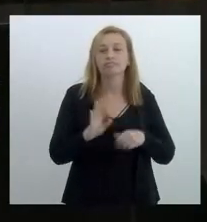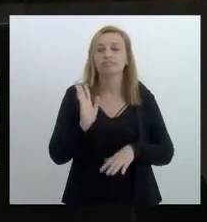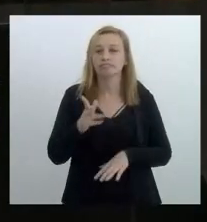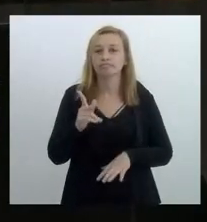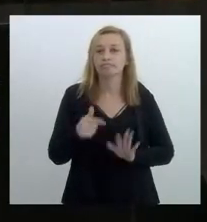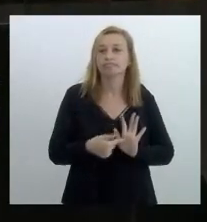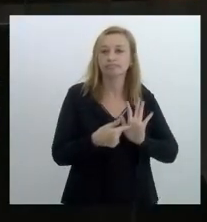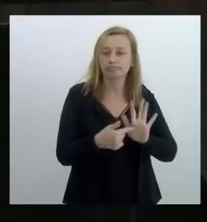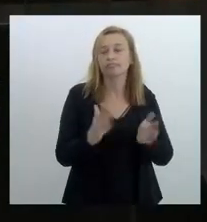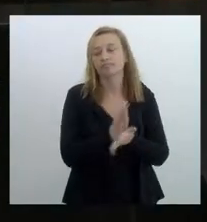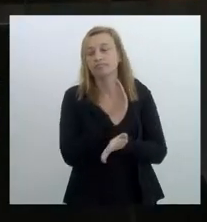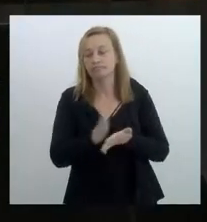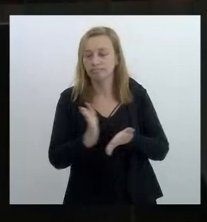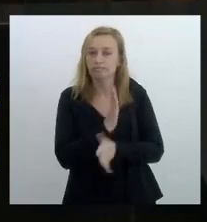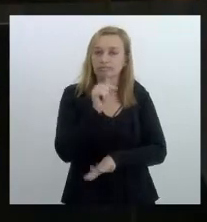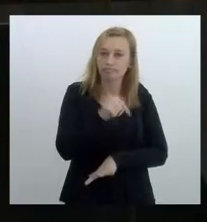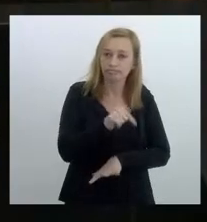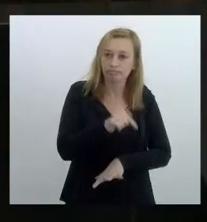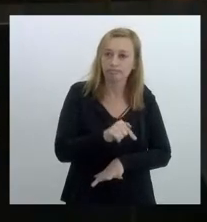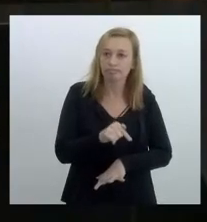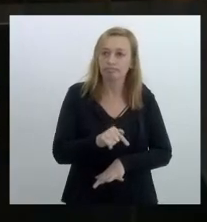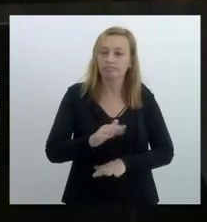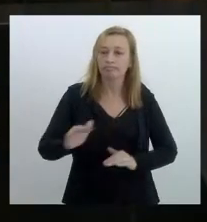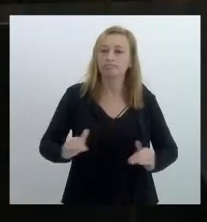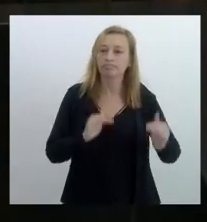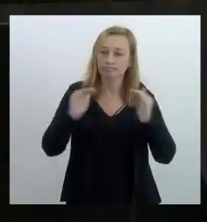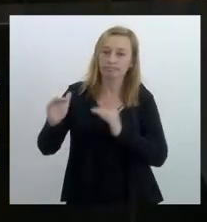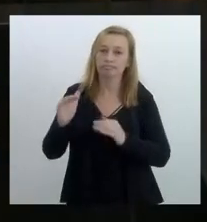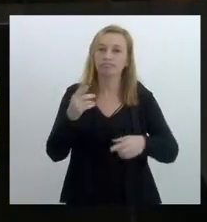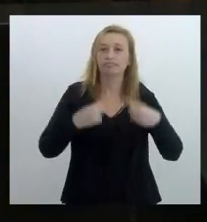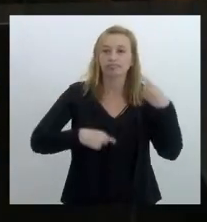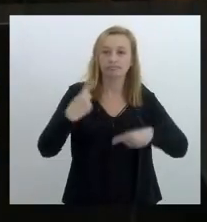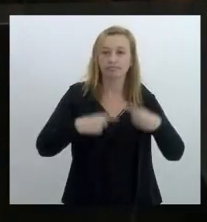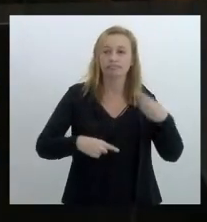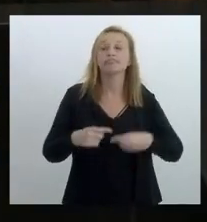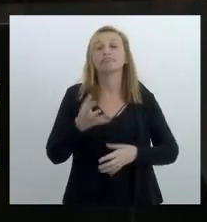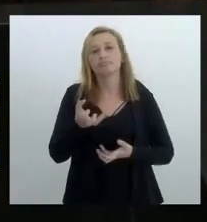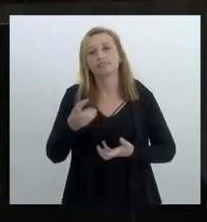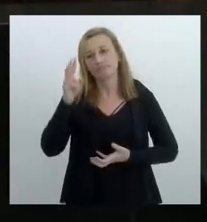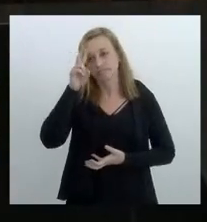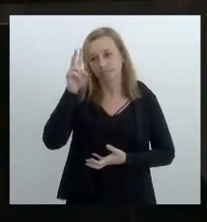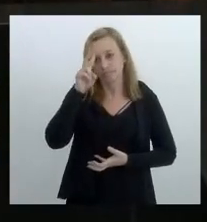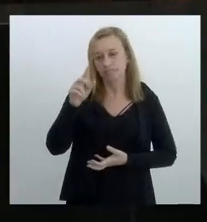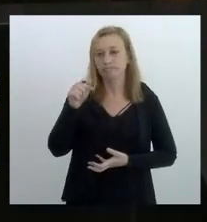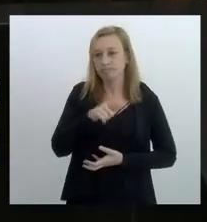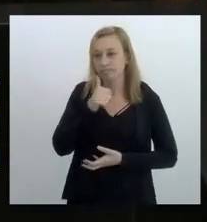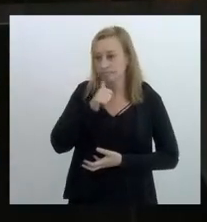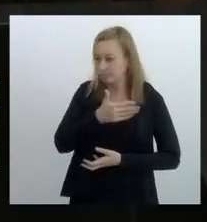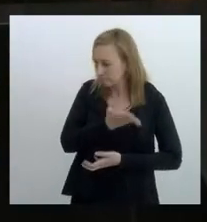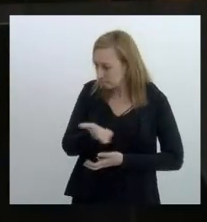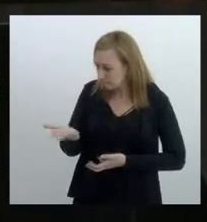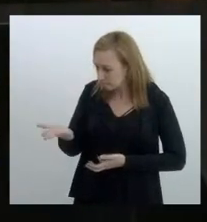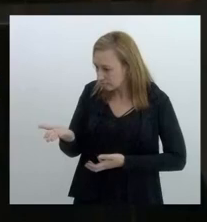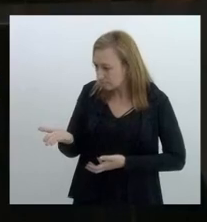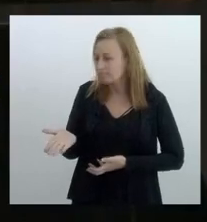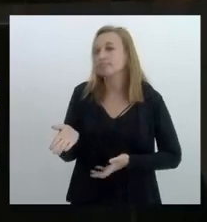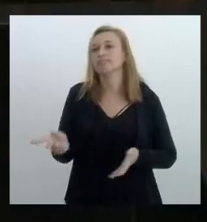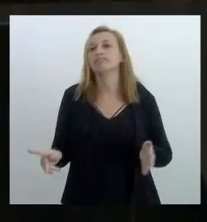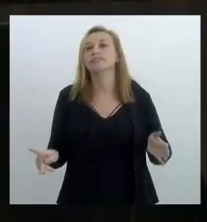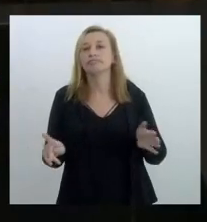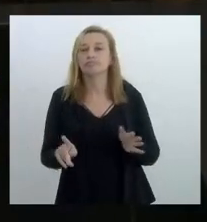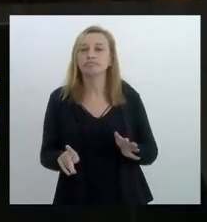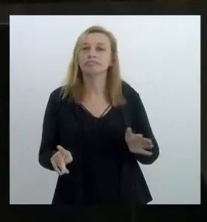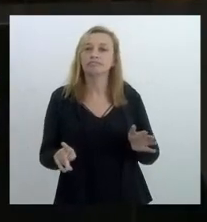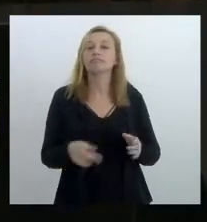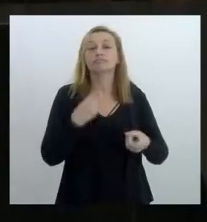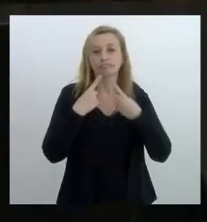colocado muitas vezes aqui acima do debate político, eu quero lembrar que essas mulheres que aqui estão fazem um debate